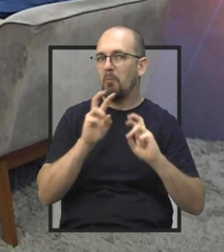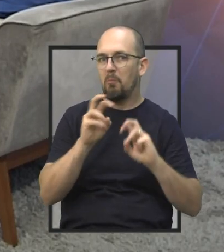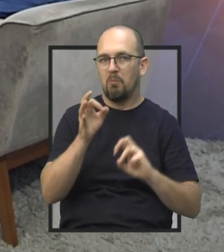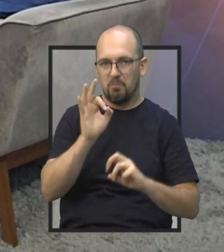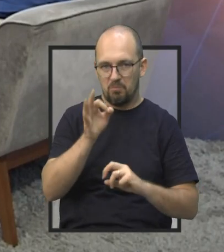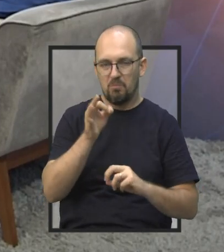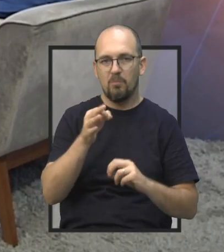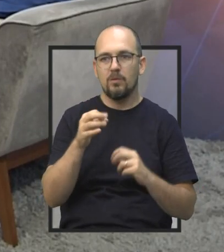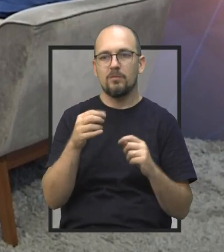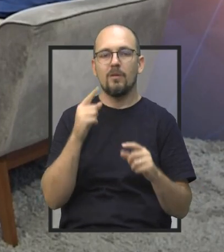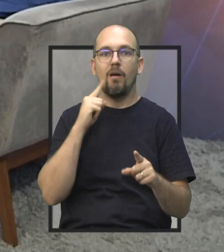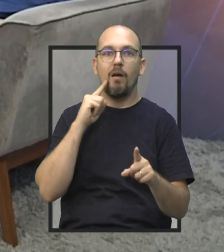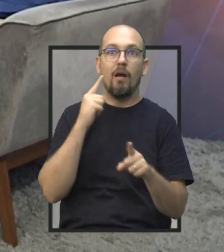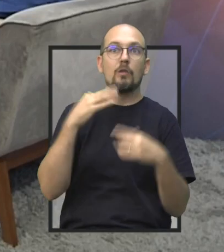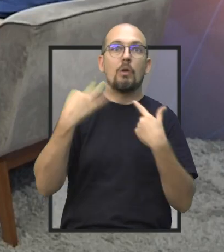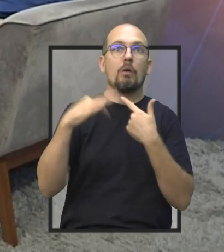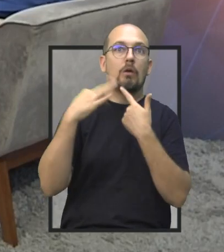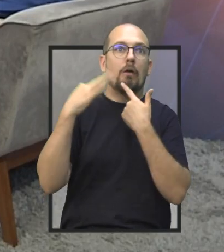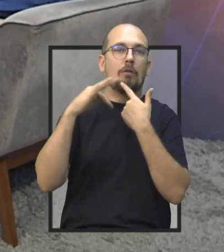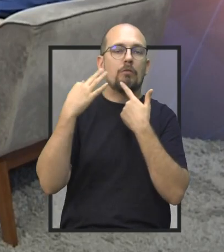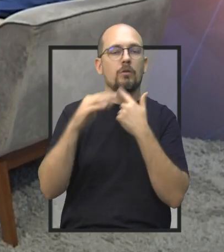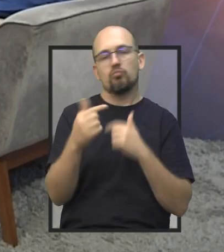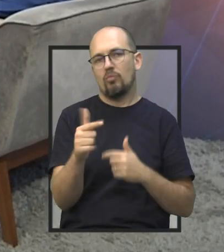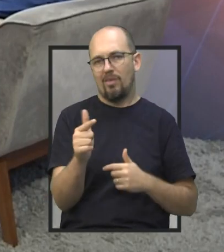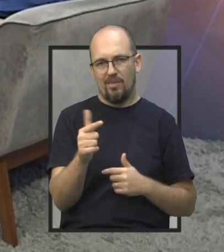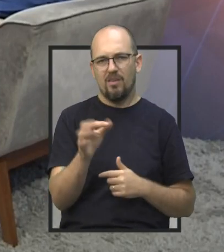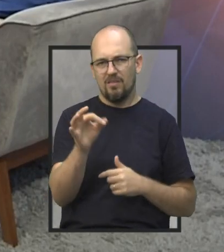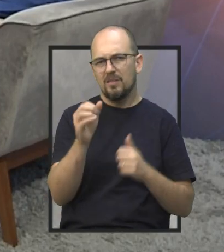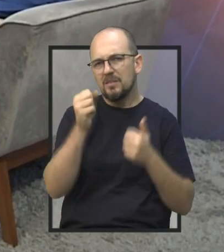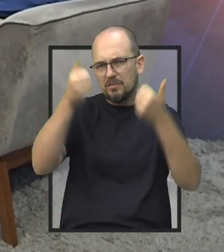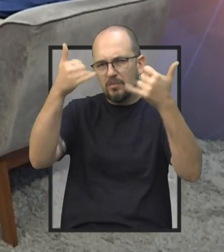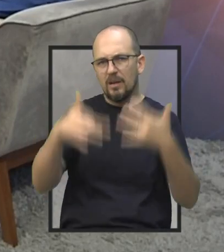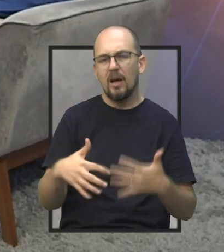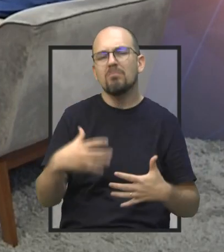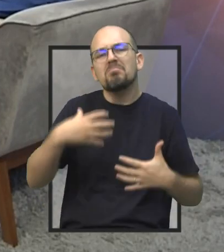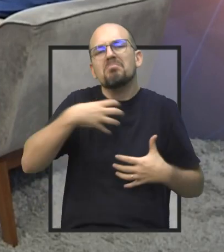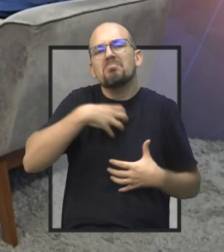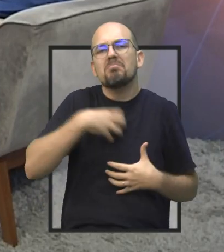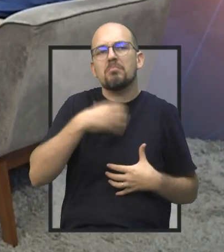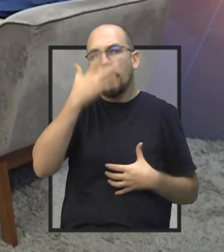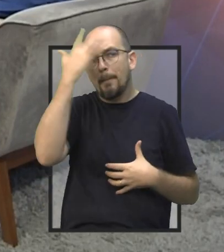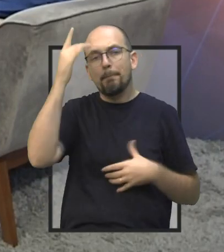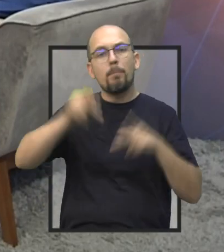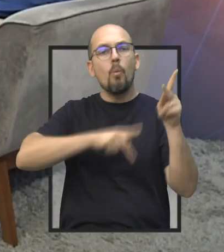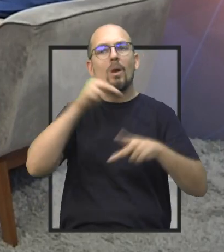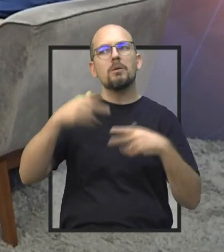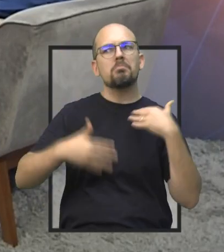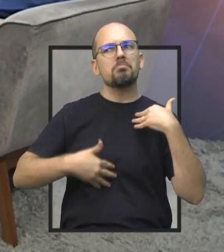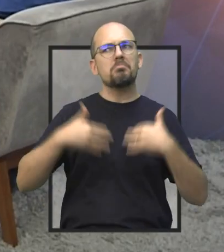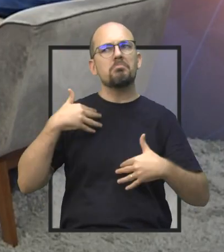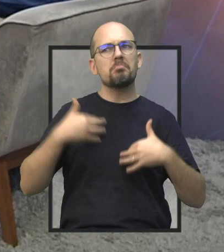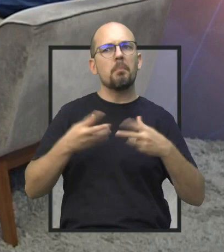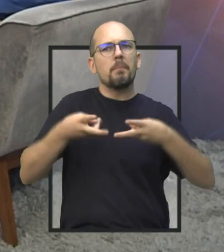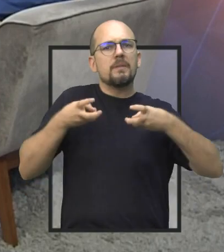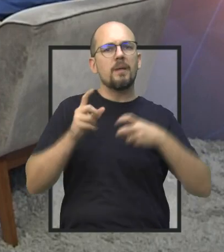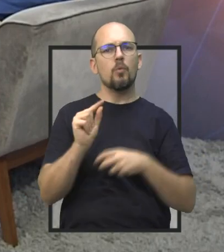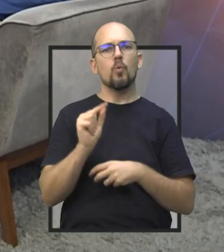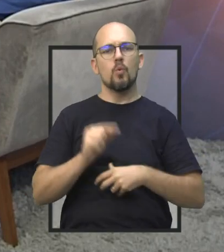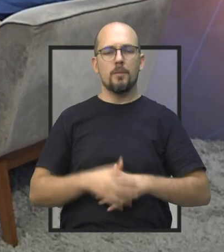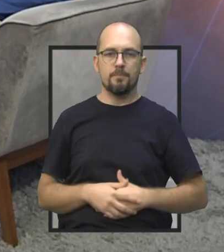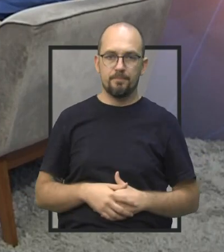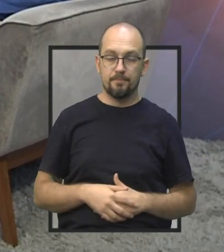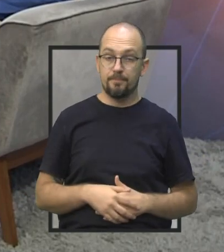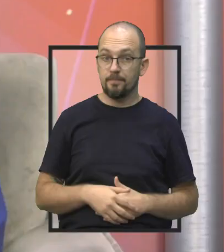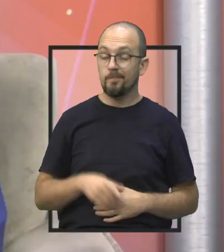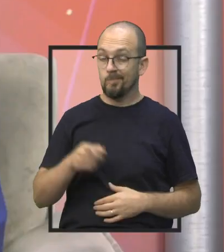um quadro de câncer. Então, quais são os principais sintomas que a população precisa estar atenta? Isso é muito importante a